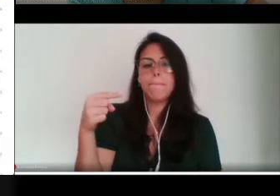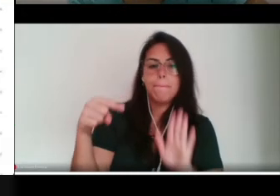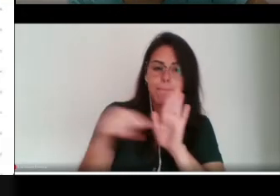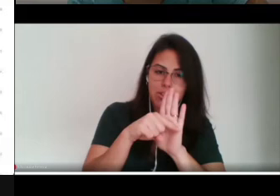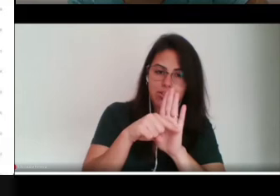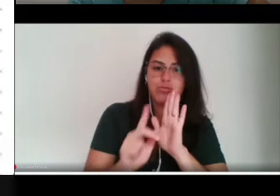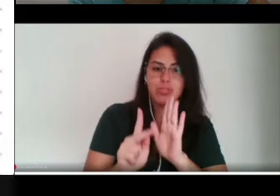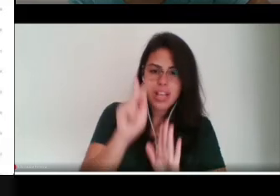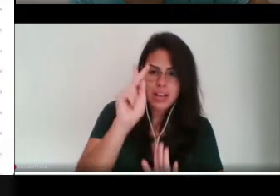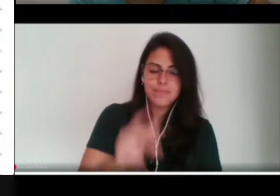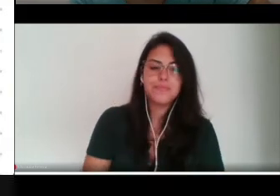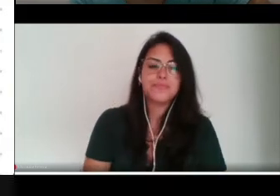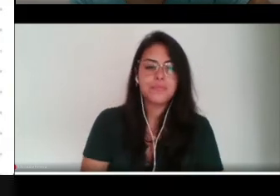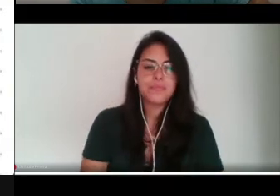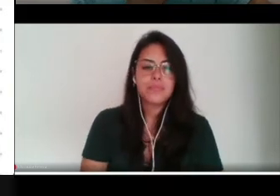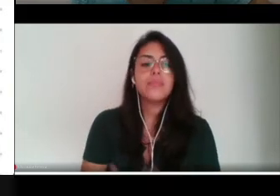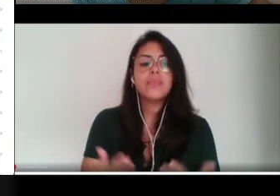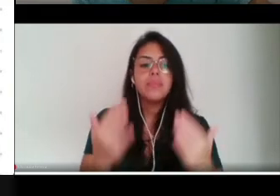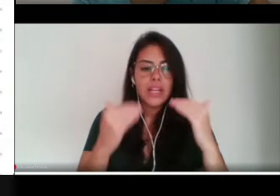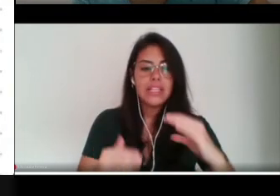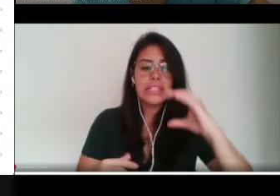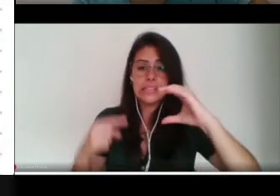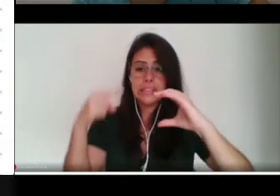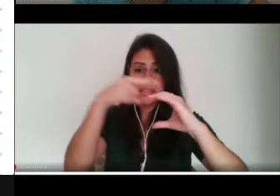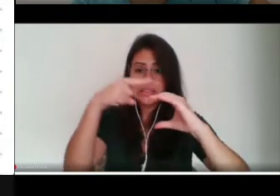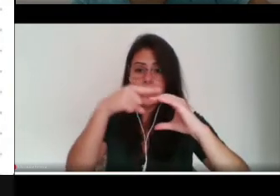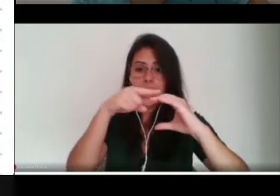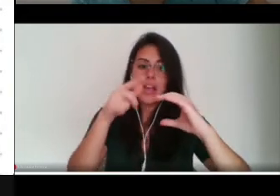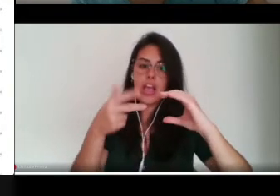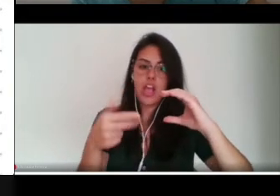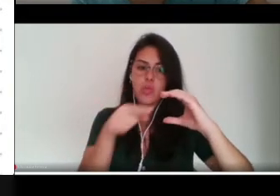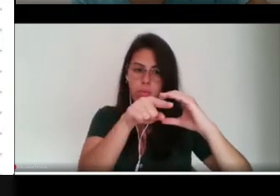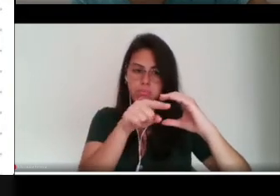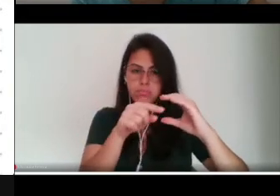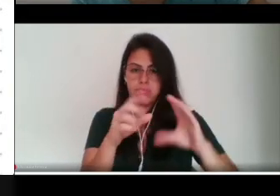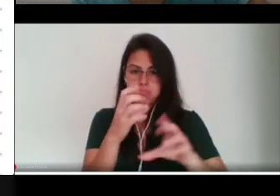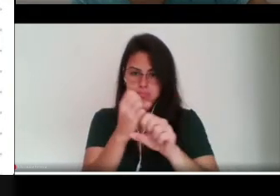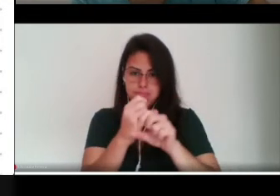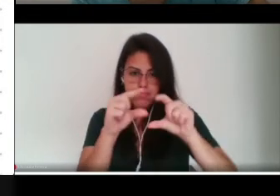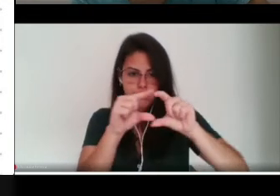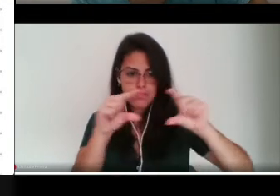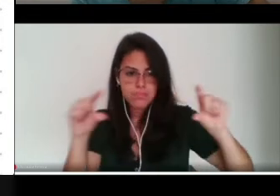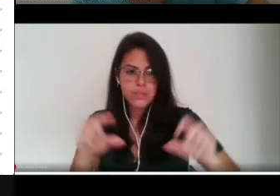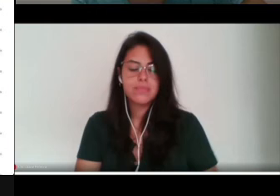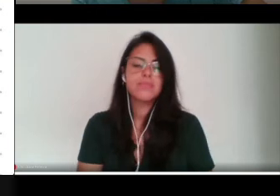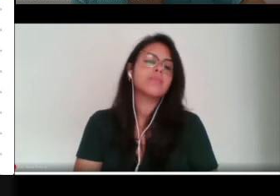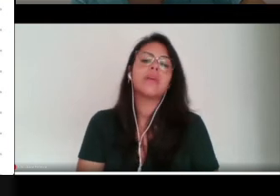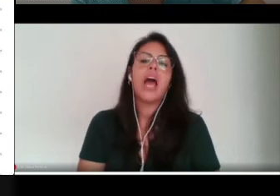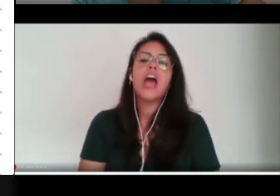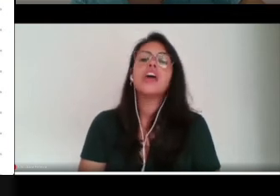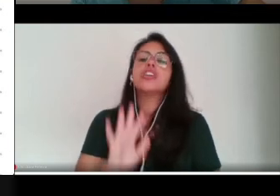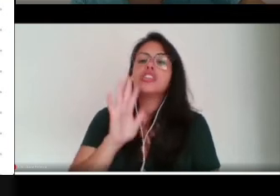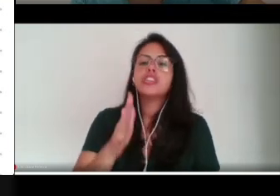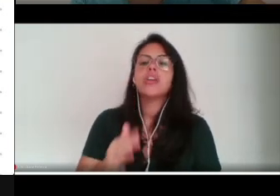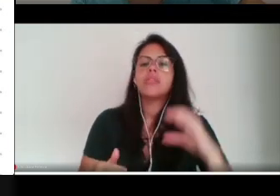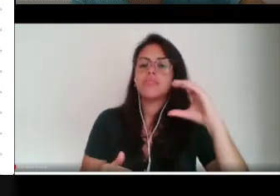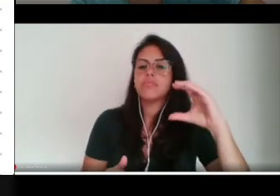ele deu C. Então, primeiro eu tenho que calcular C para continuar. Então, C vai ser igual a 2A, então vai